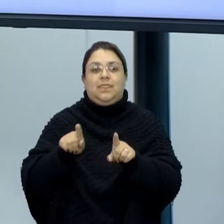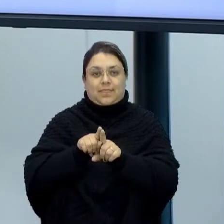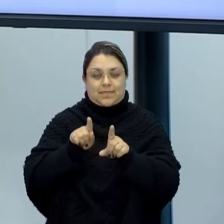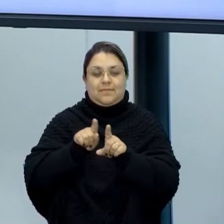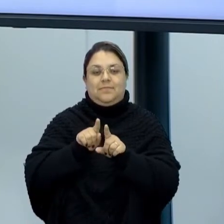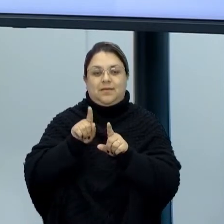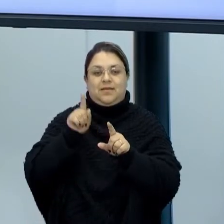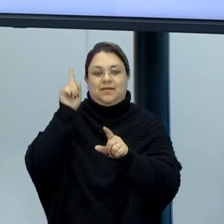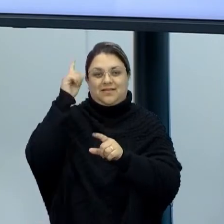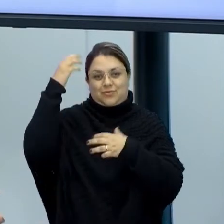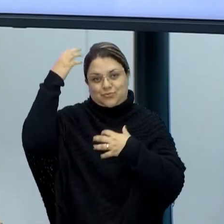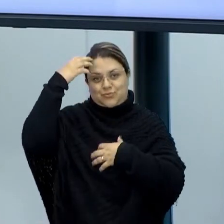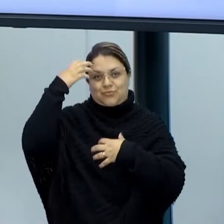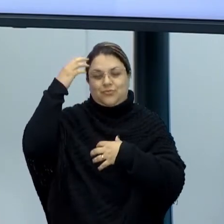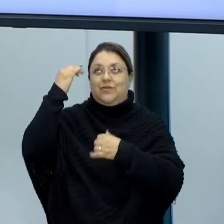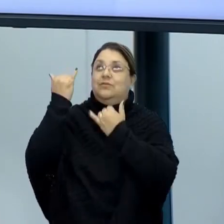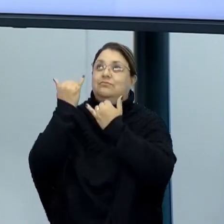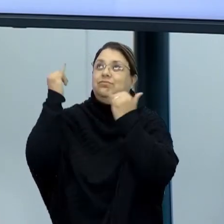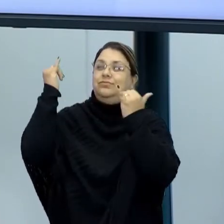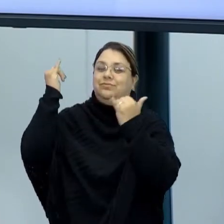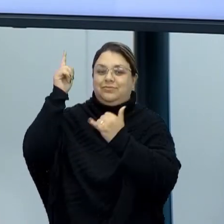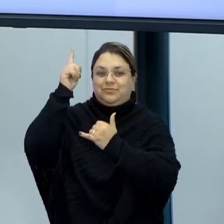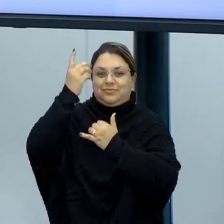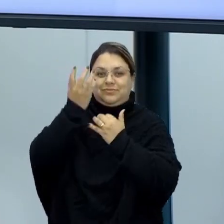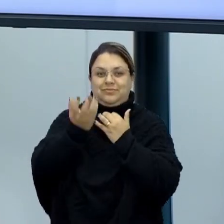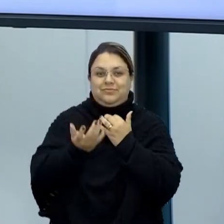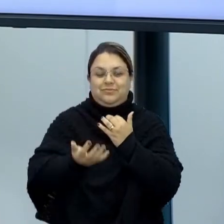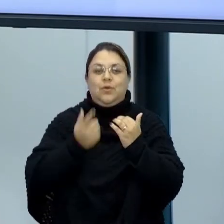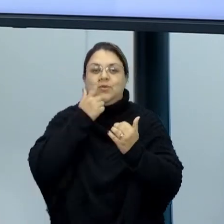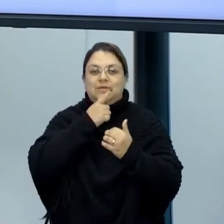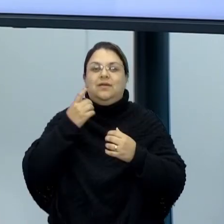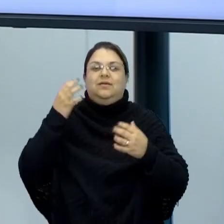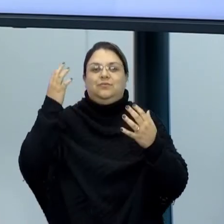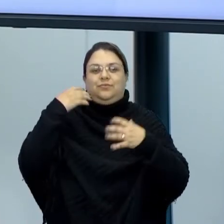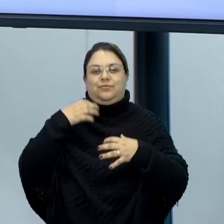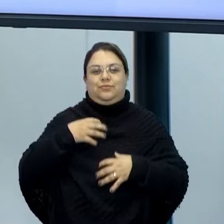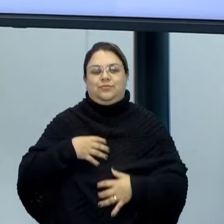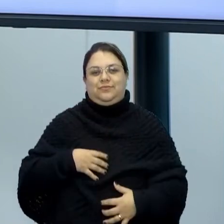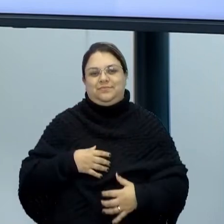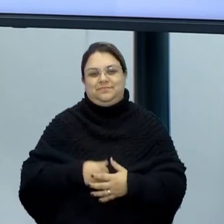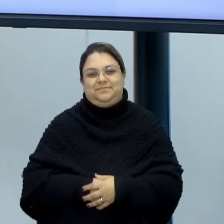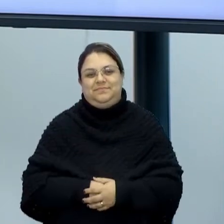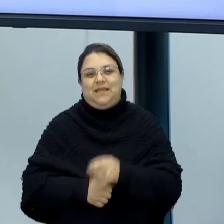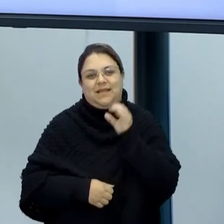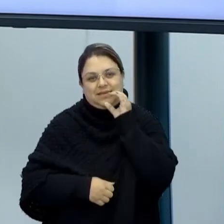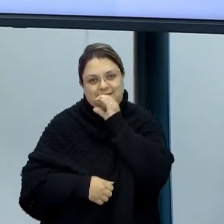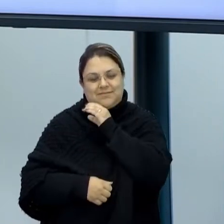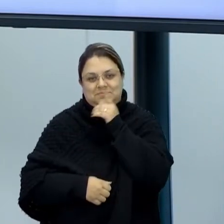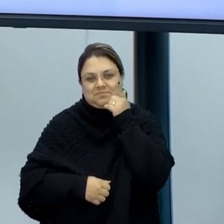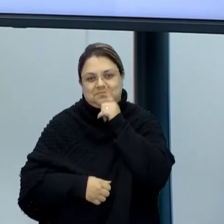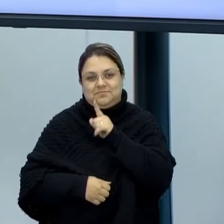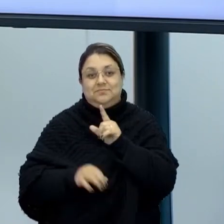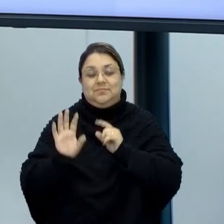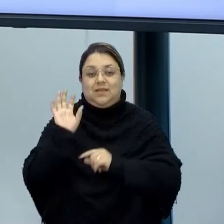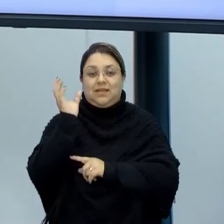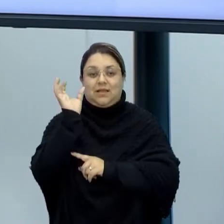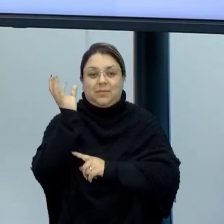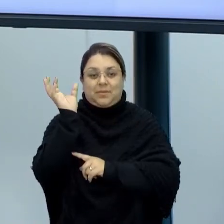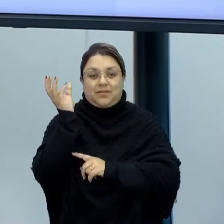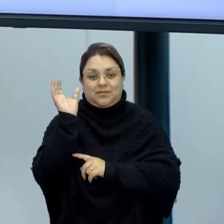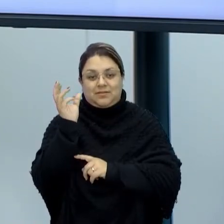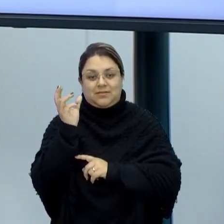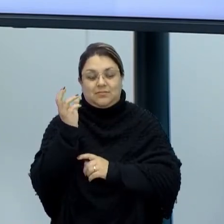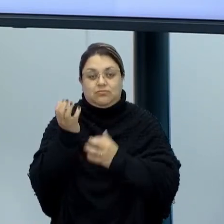sua água aquece, né? Que é o caso dos chuveiros elétricos aí. Mas, no caso da lâmpada, esse aquecimento é